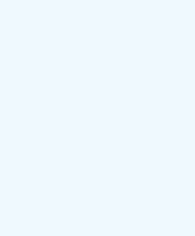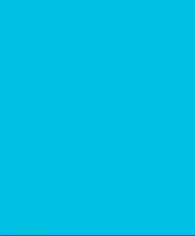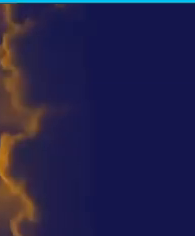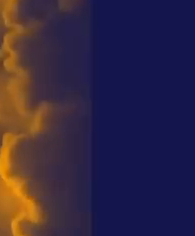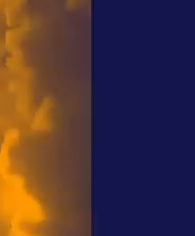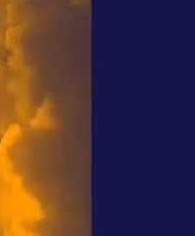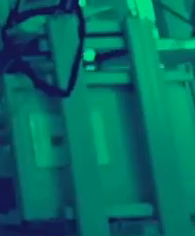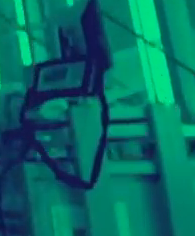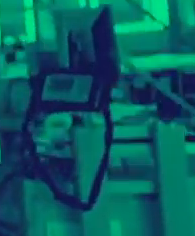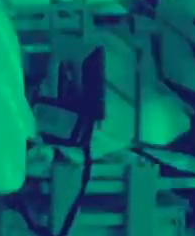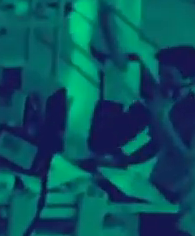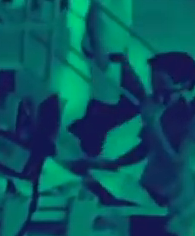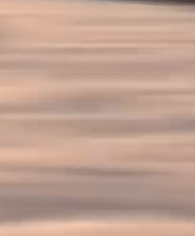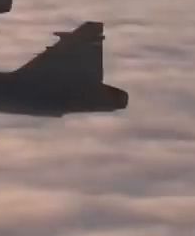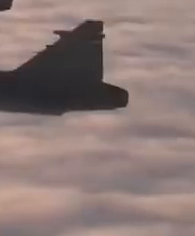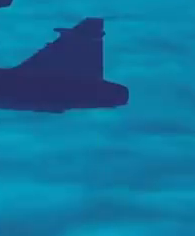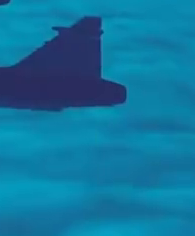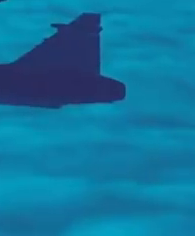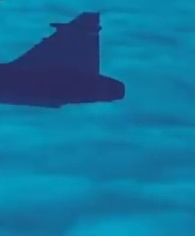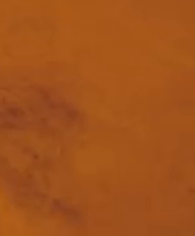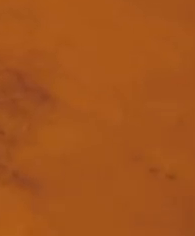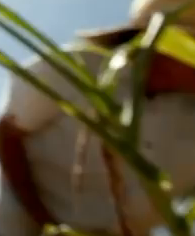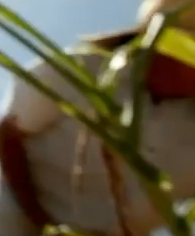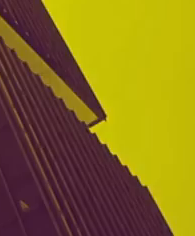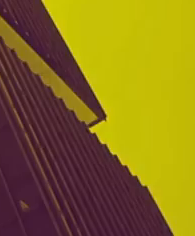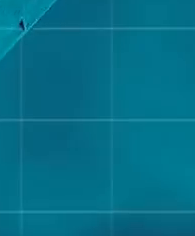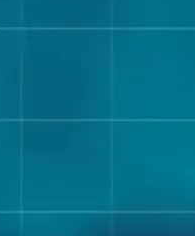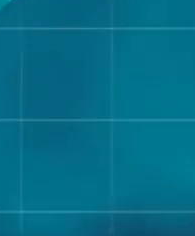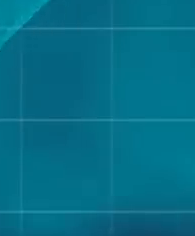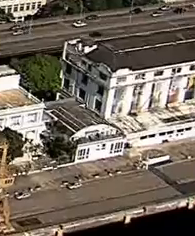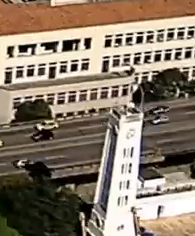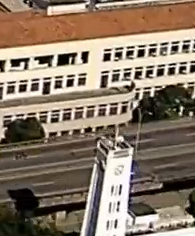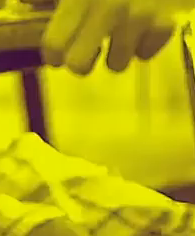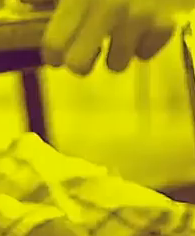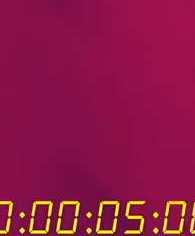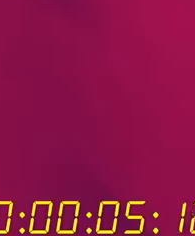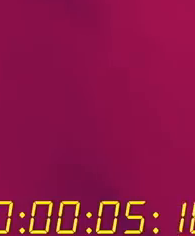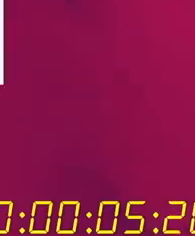Tchau. Tchau. Tchau. Tchau.